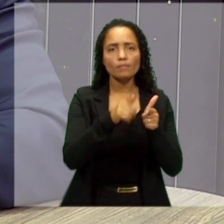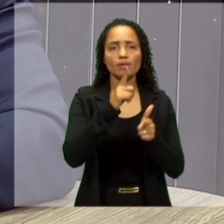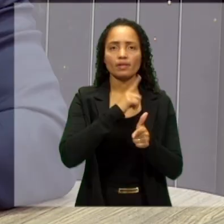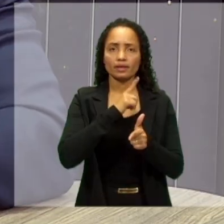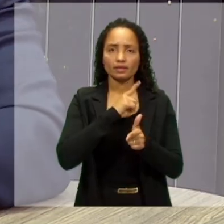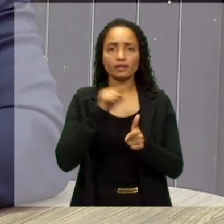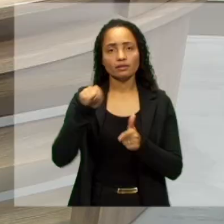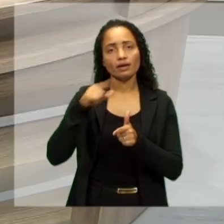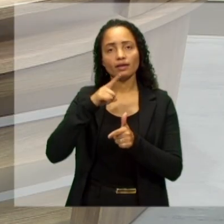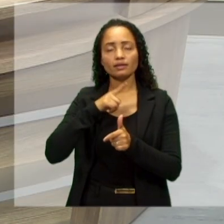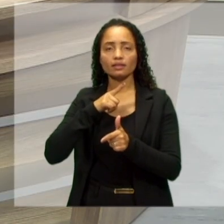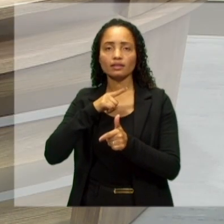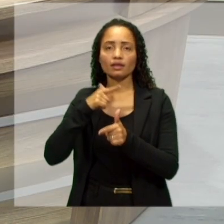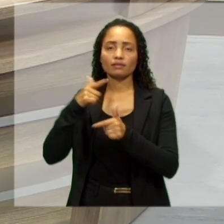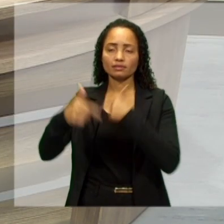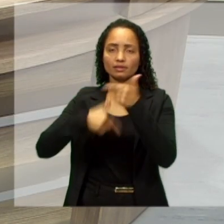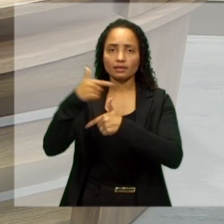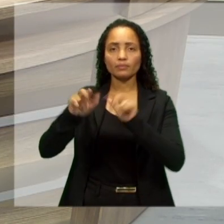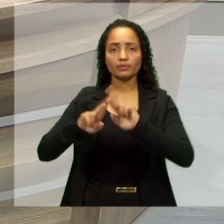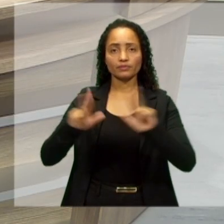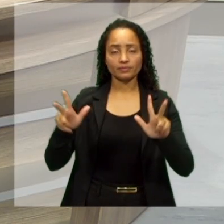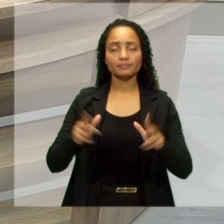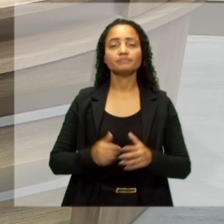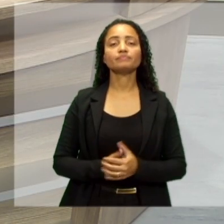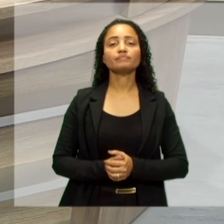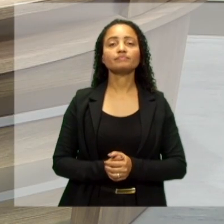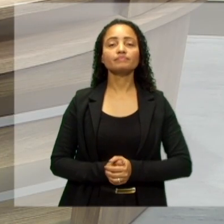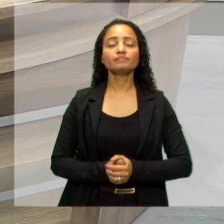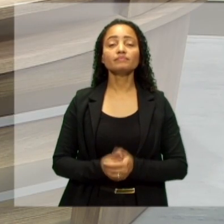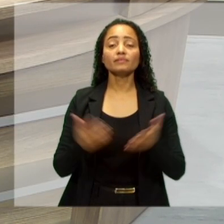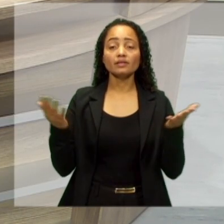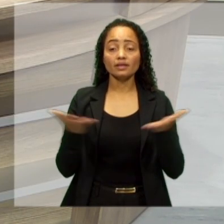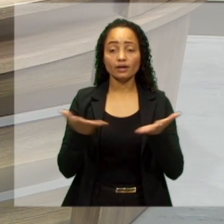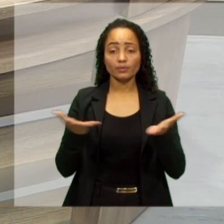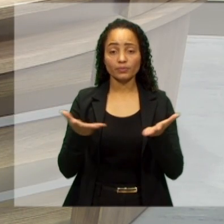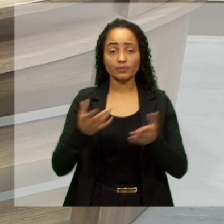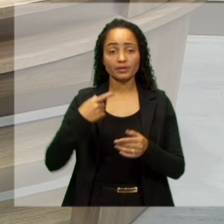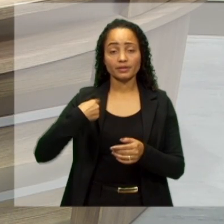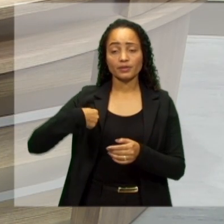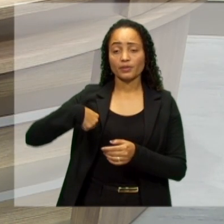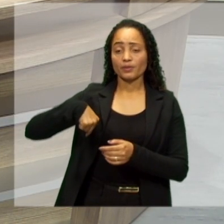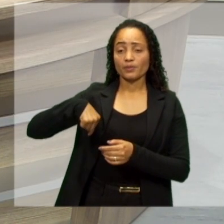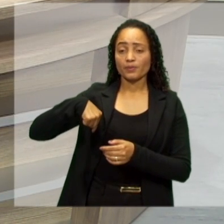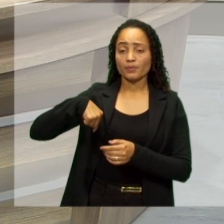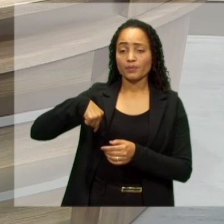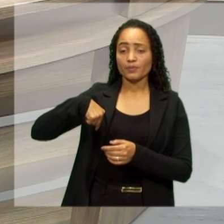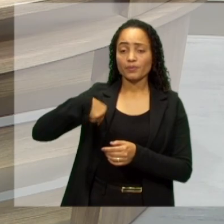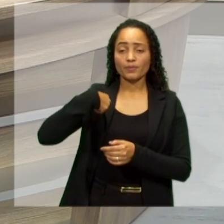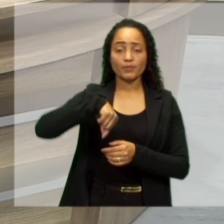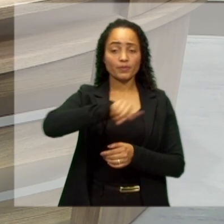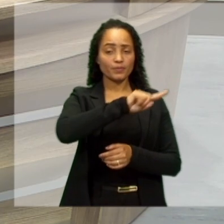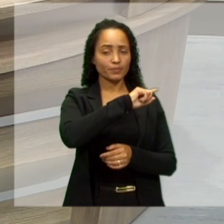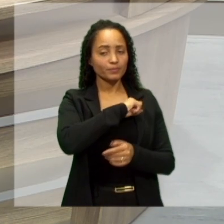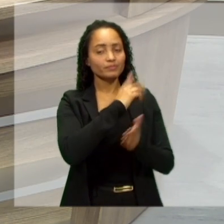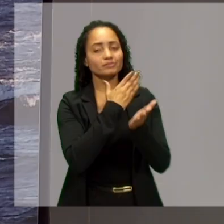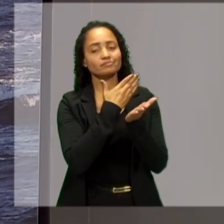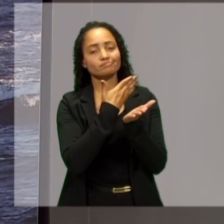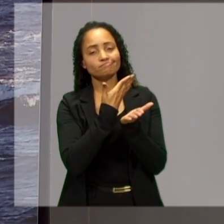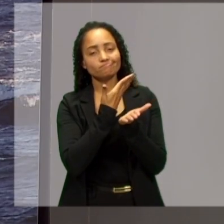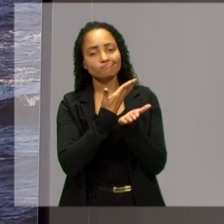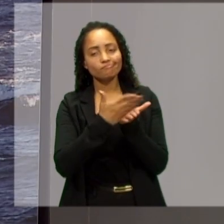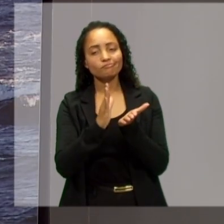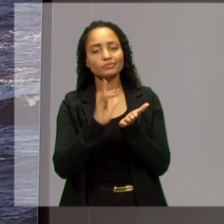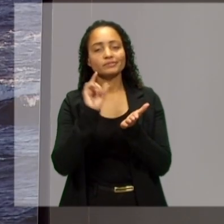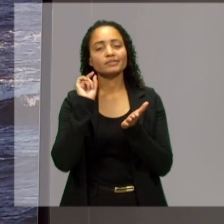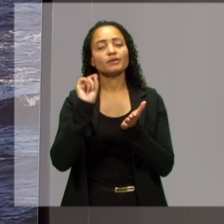diferenciada. Então, agora vamos entrar especificamente o senhor até falou com a gente um pouco no primeiro